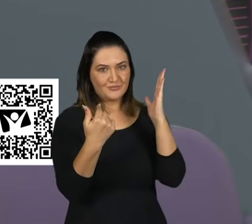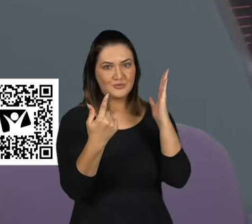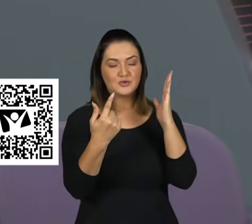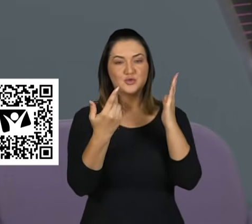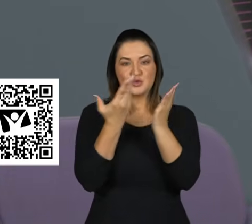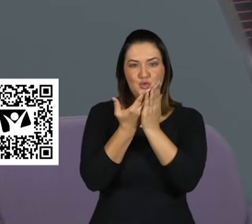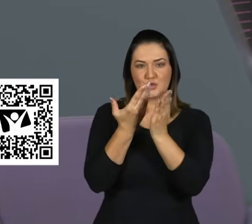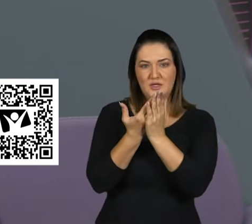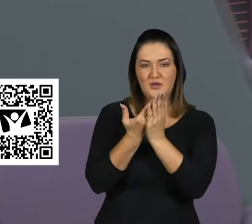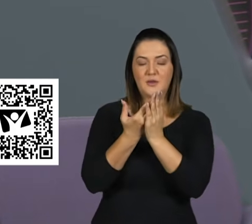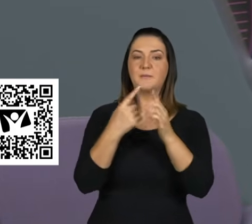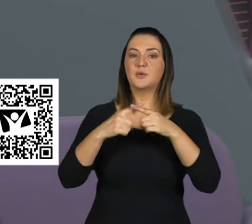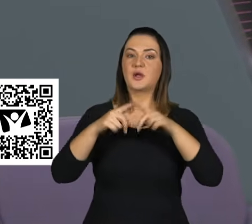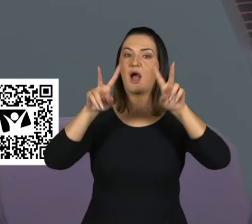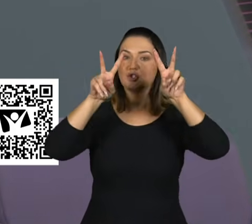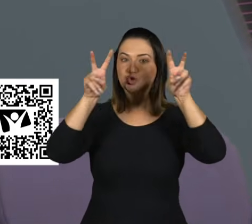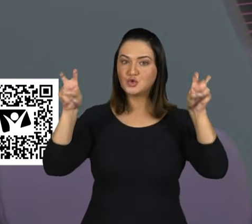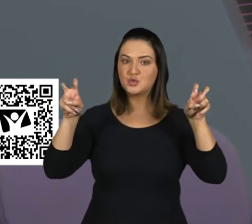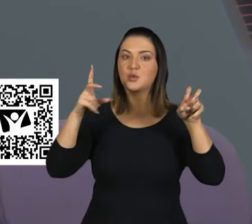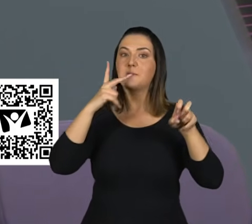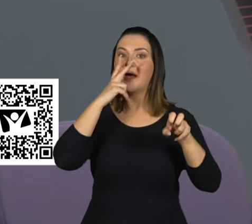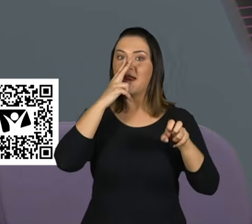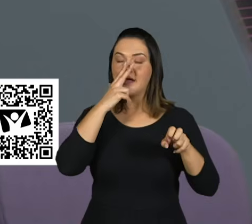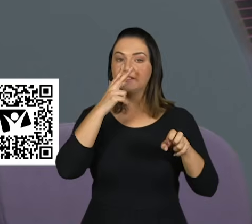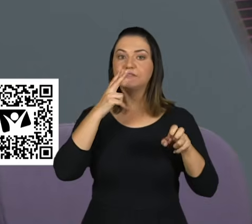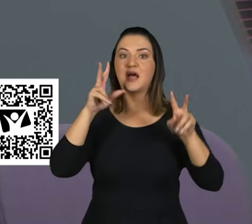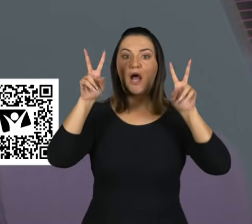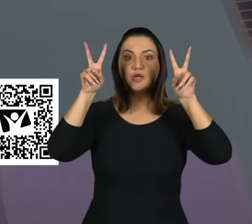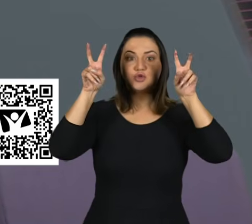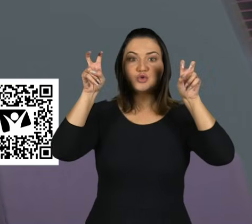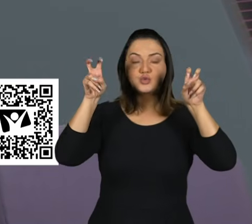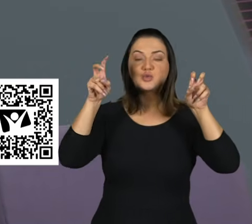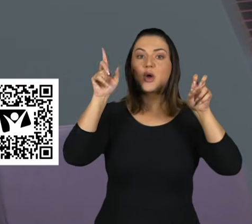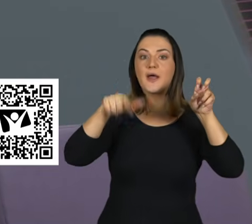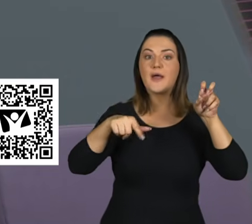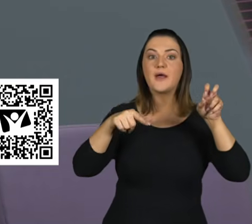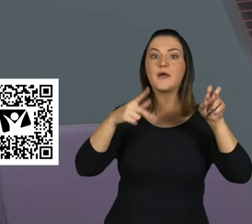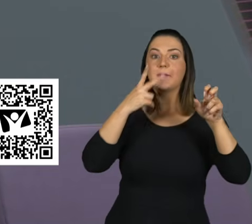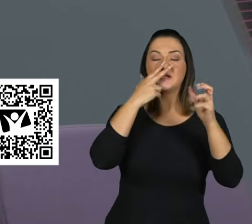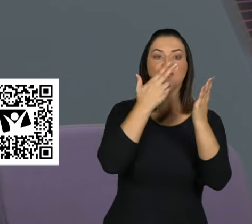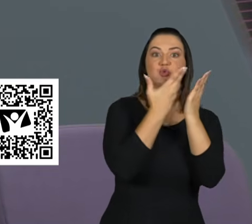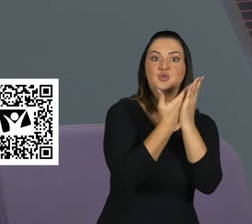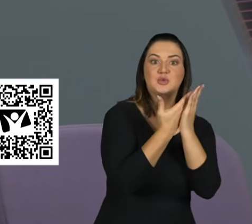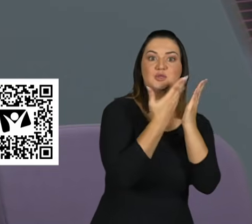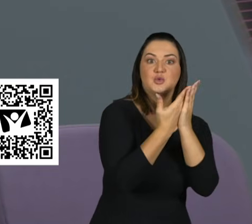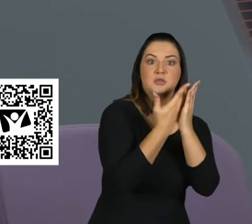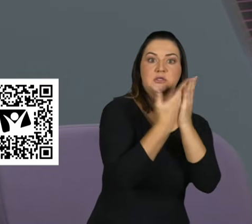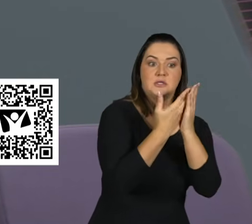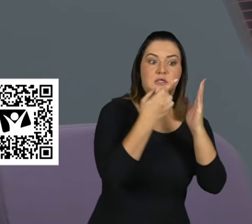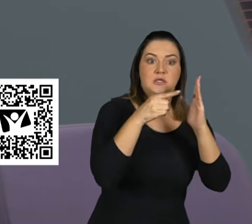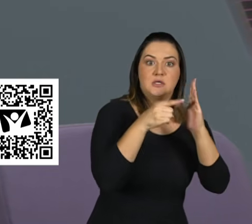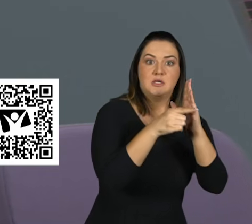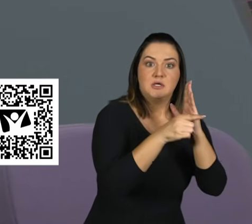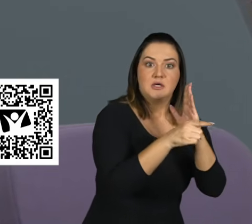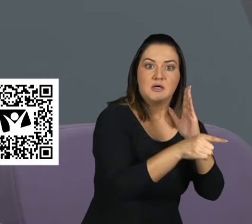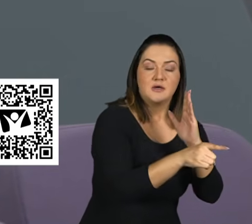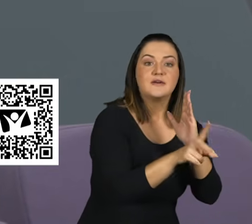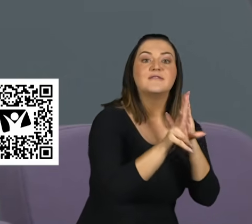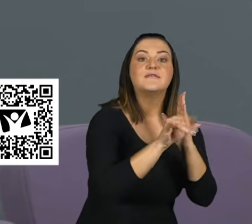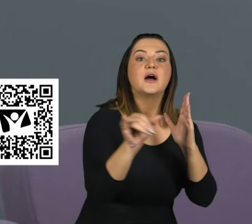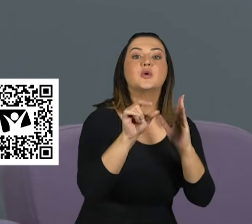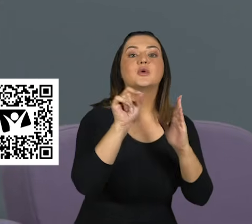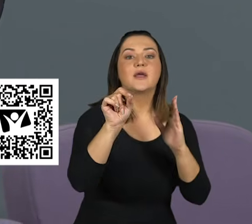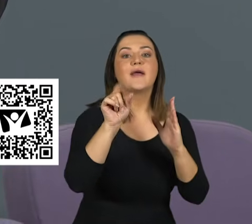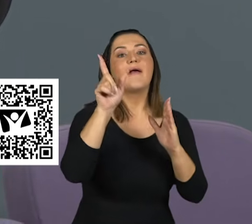esta análise. Você sabe que esse assunto, ele vai, e vai chegar num ponto em que nós temos que tocar no